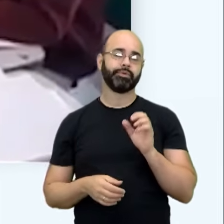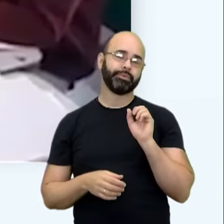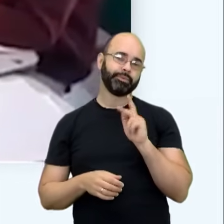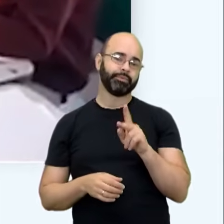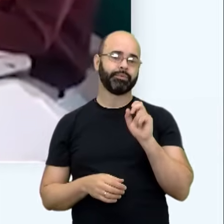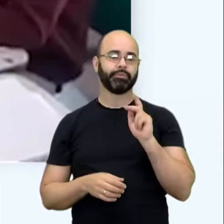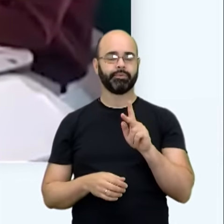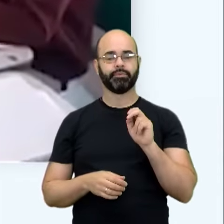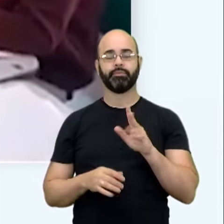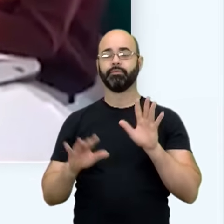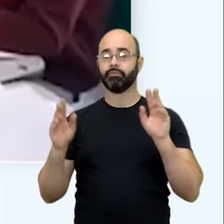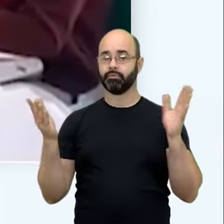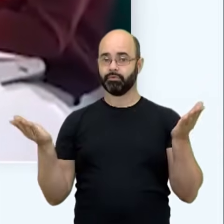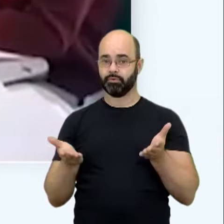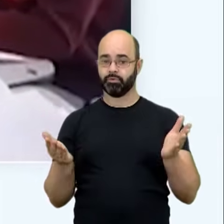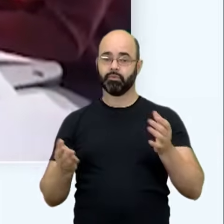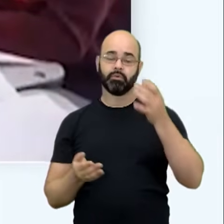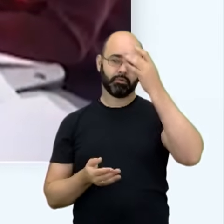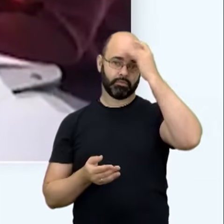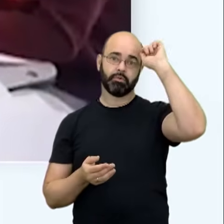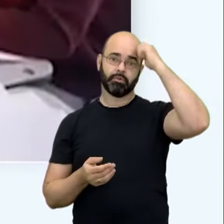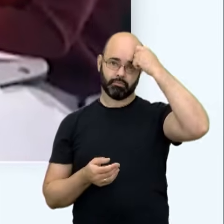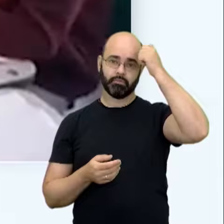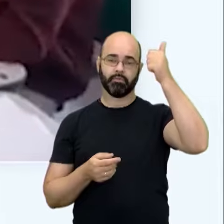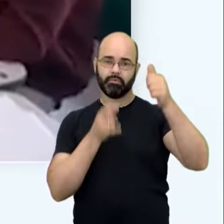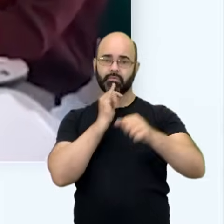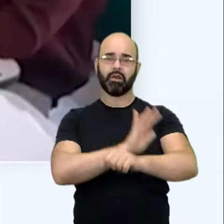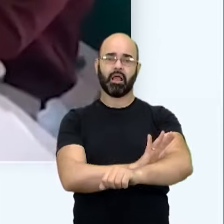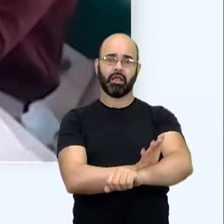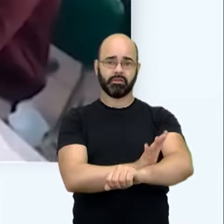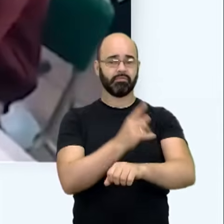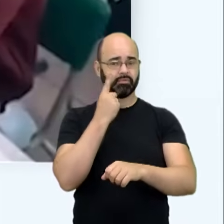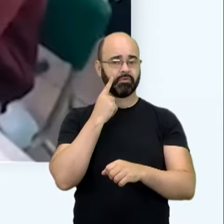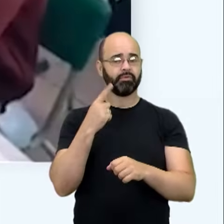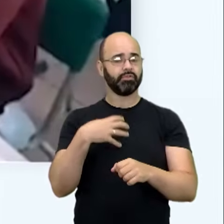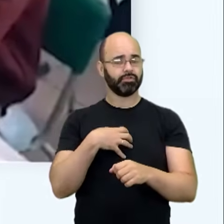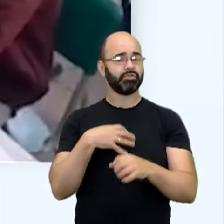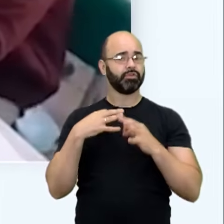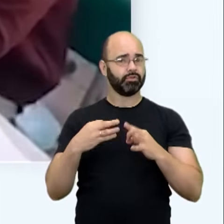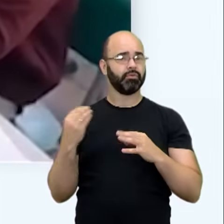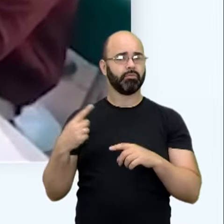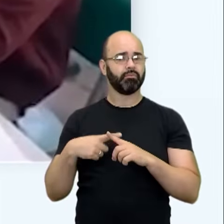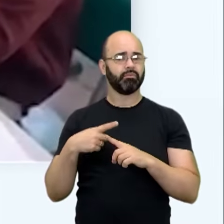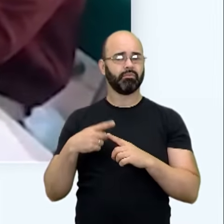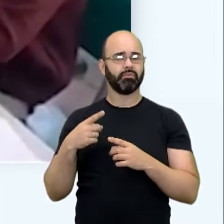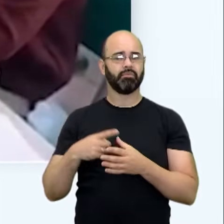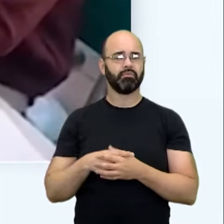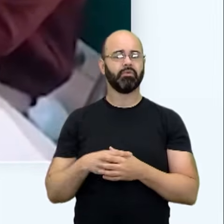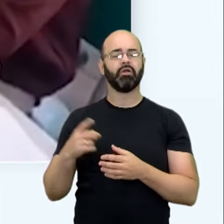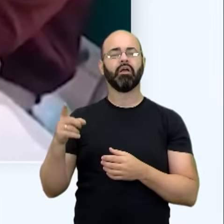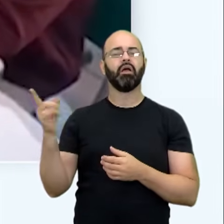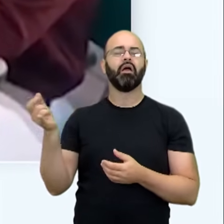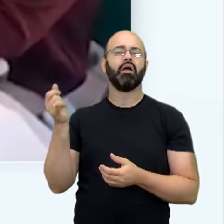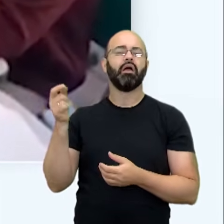consideração sobre o racismo. Agora eu entendo como a consciência negra é importante. A Maria Eduarda sempre tentando nos